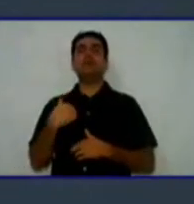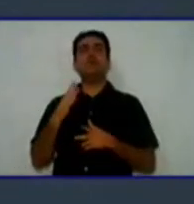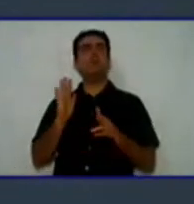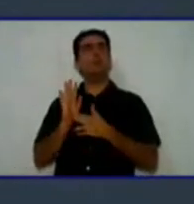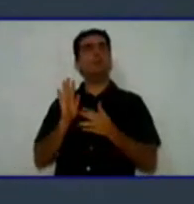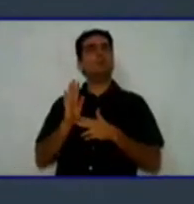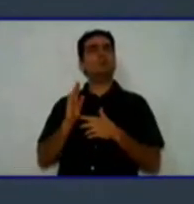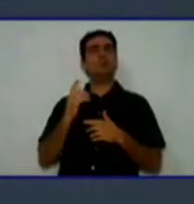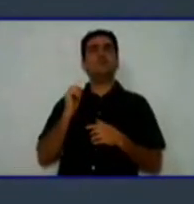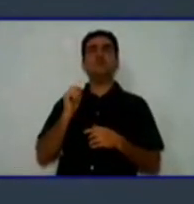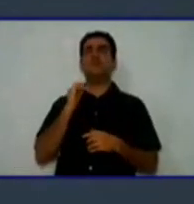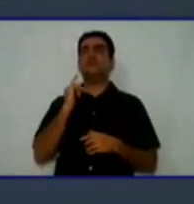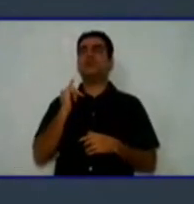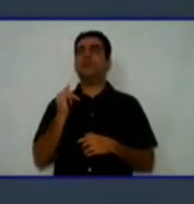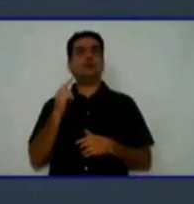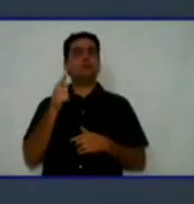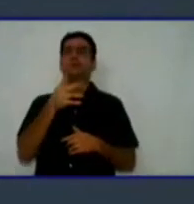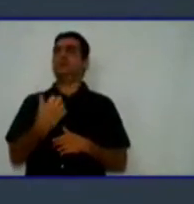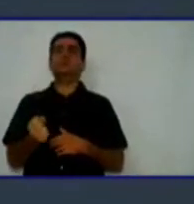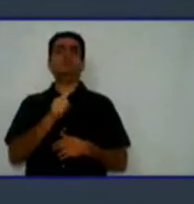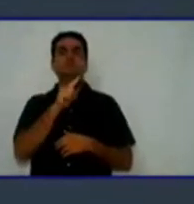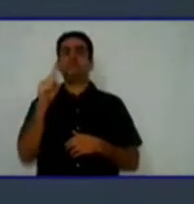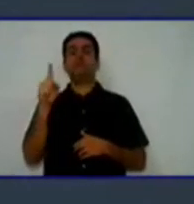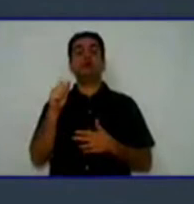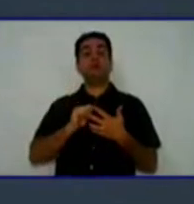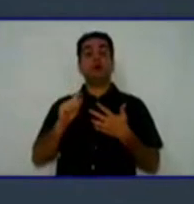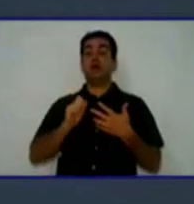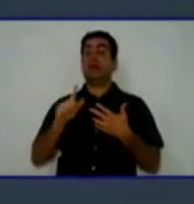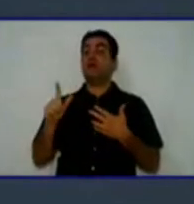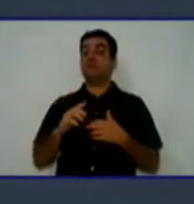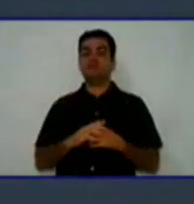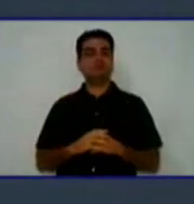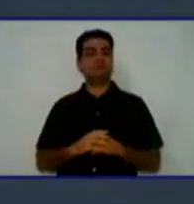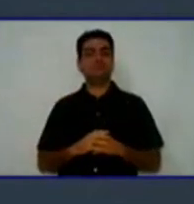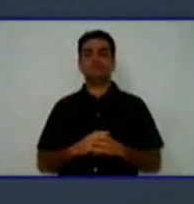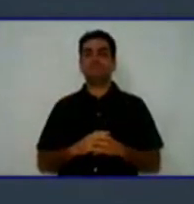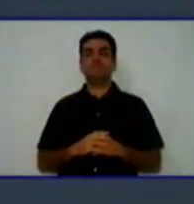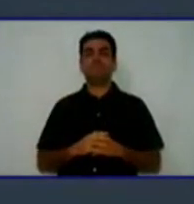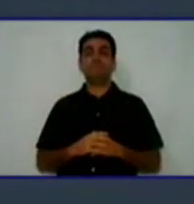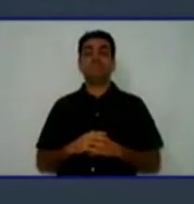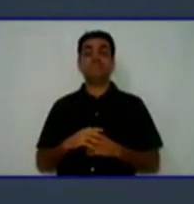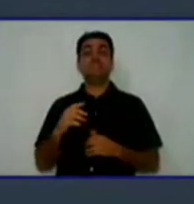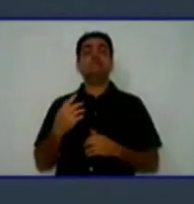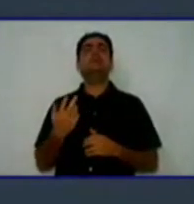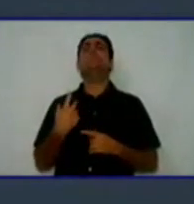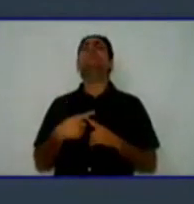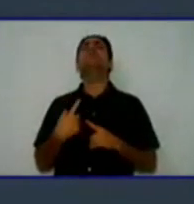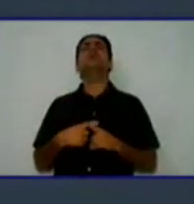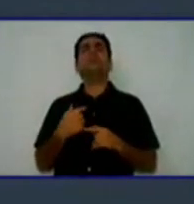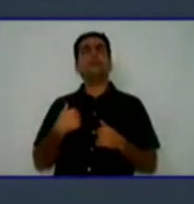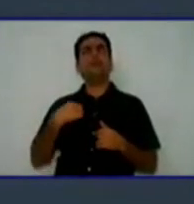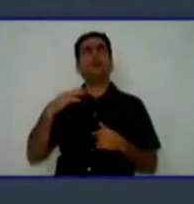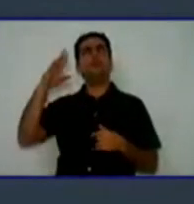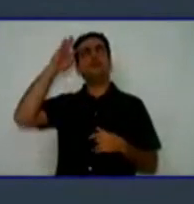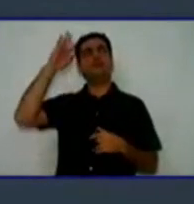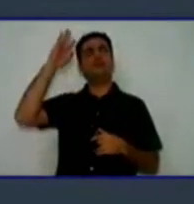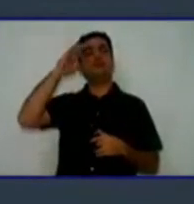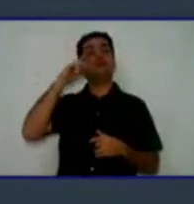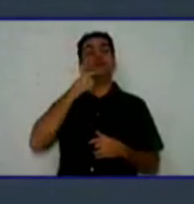proposto a negativa de provimento ao agravo regimental. E eu fiz porque entendi que